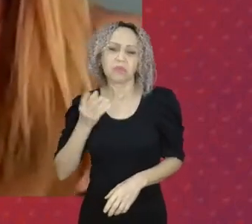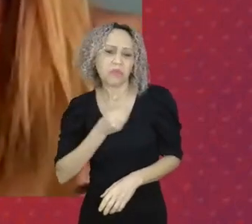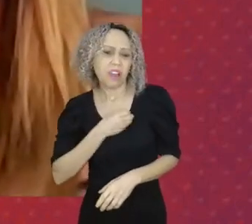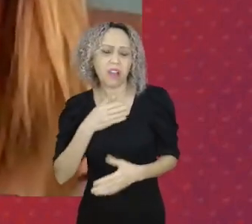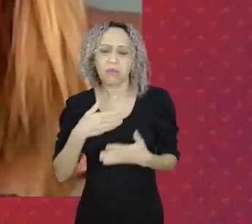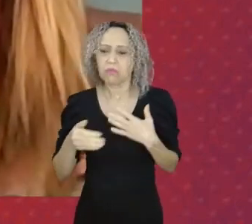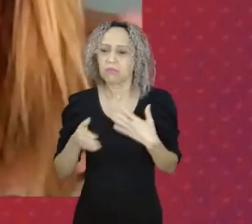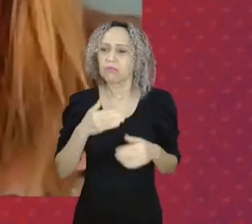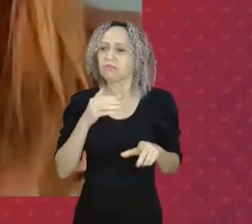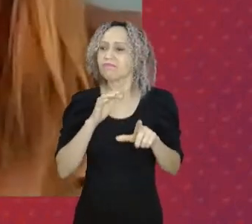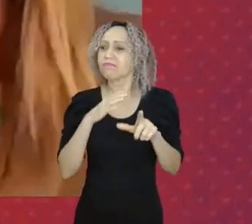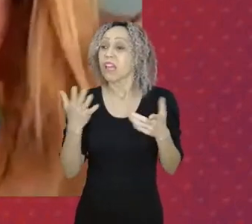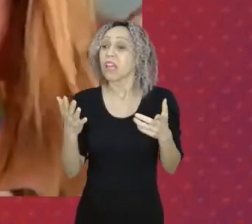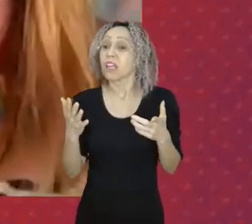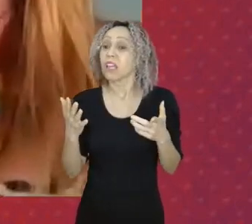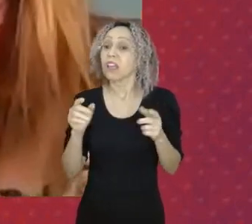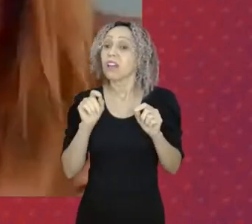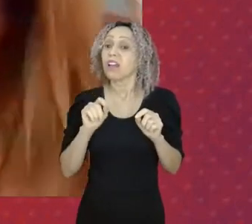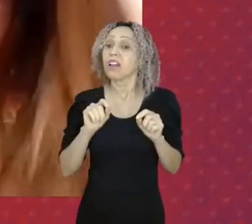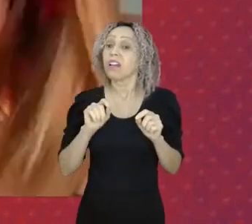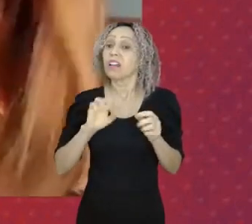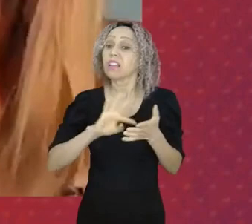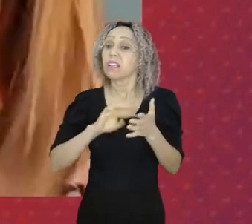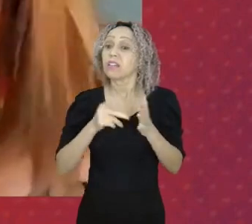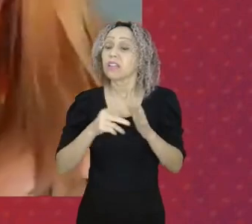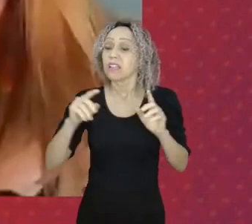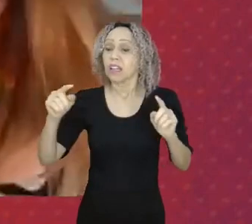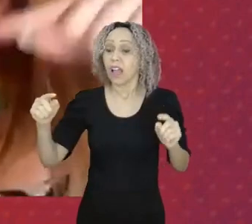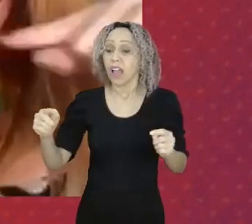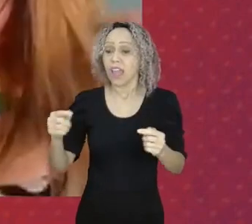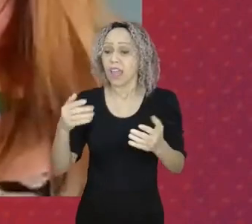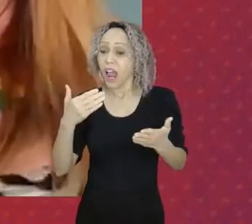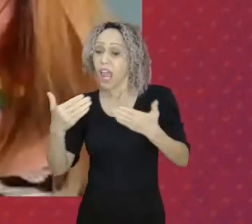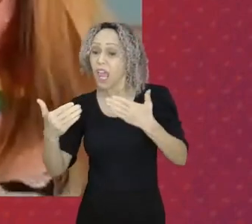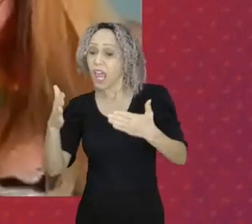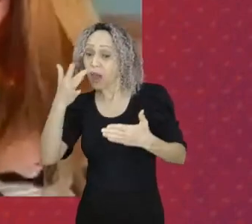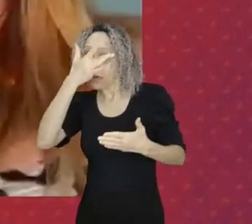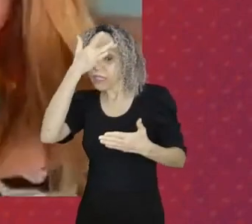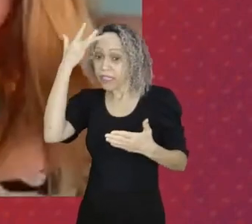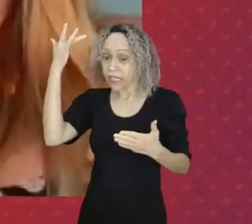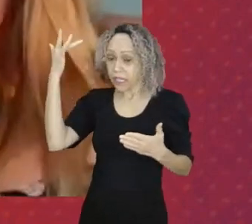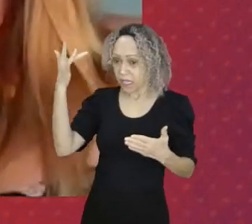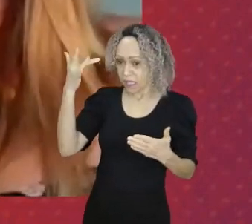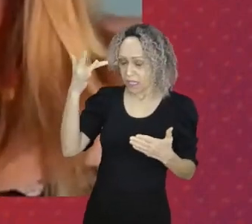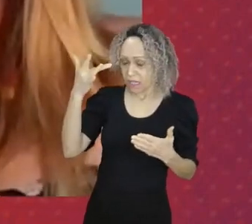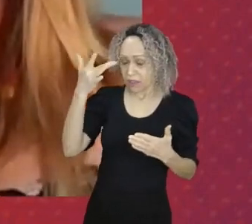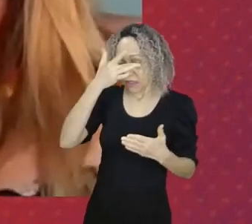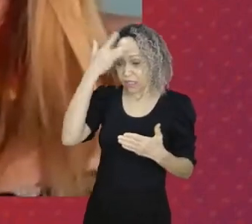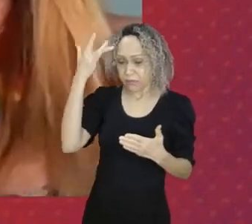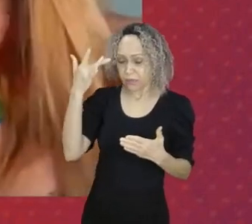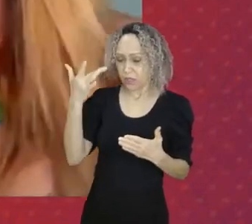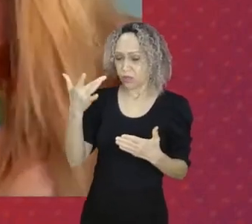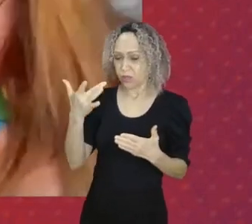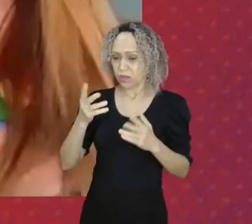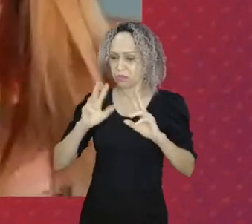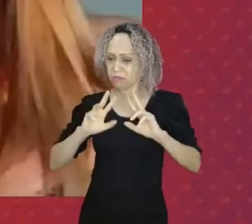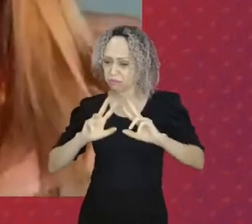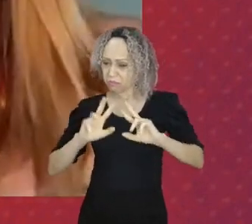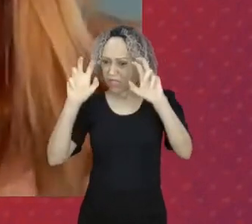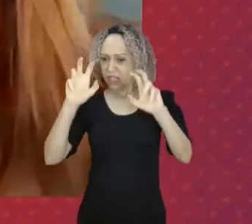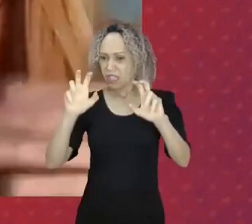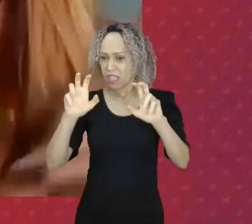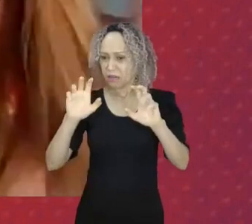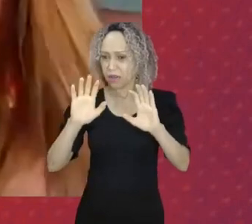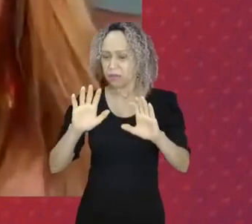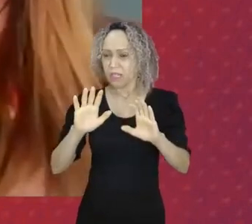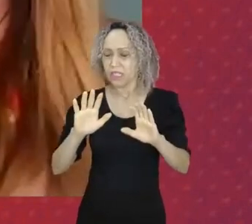da pessoa com o externo, com o fora. Eu costumo dizer isso, orientação sexual é de mim para fora. Né? É como eu me